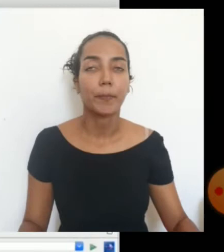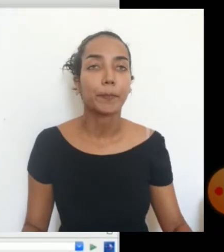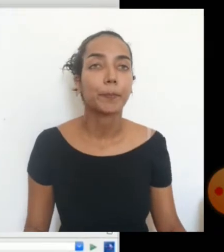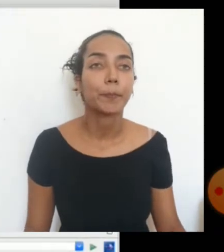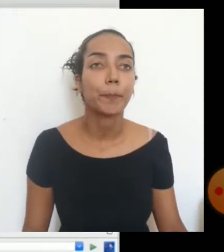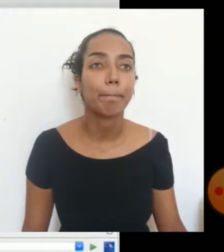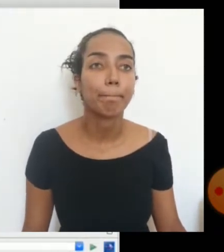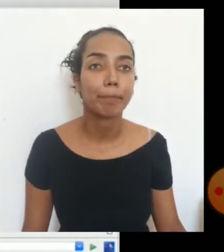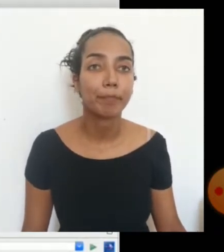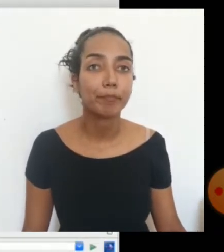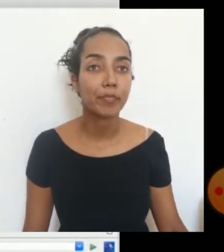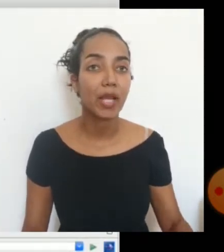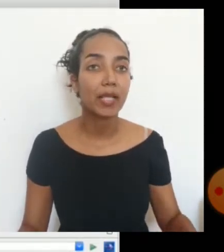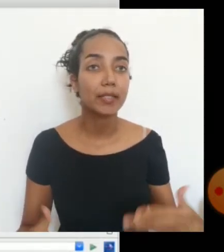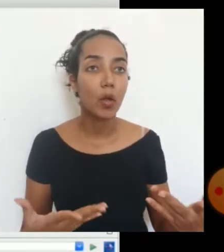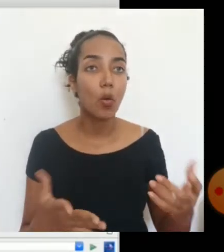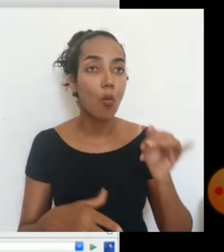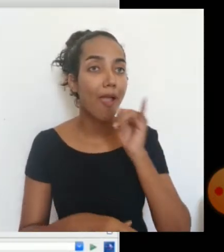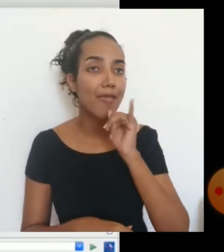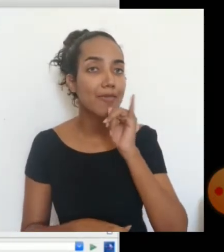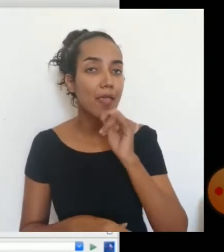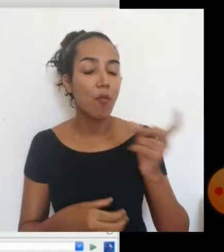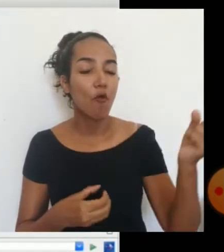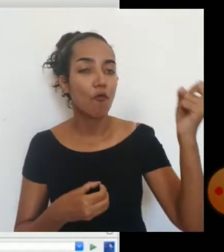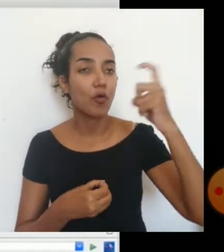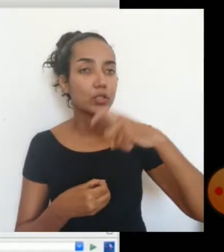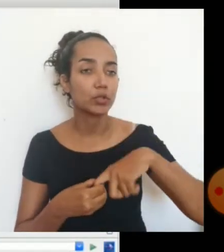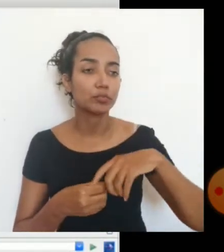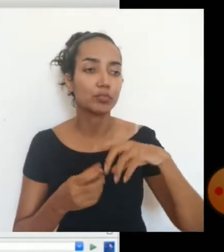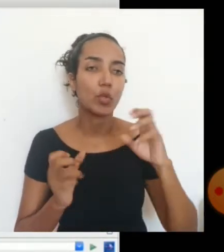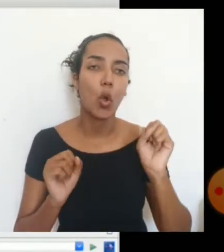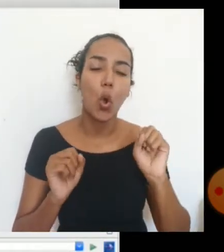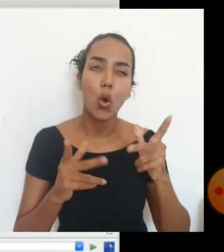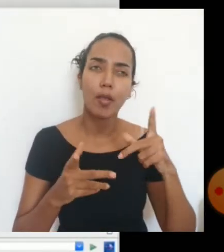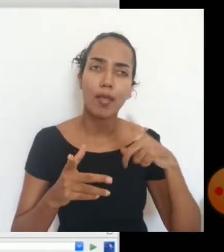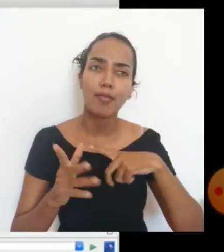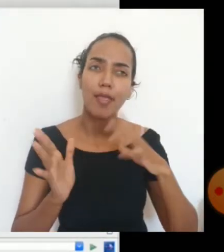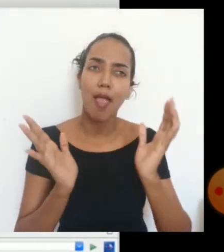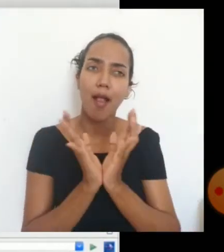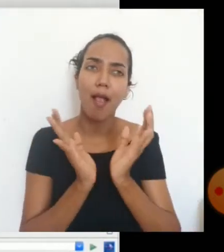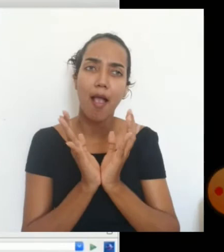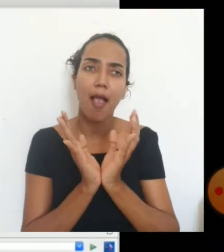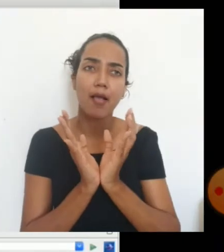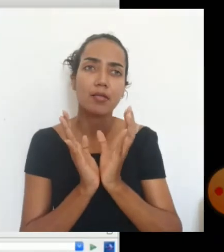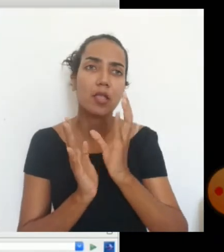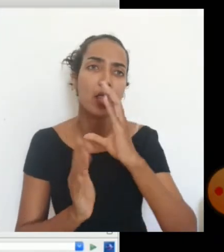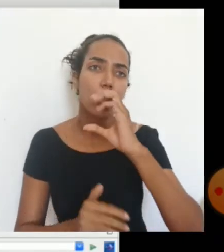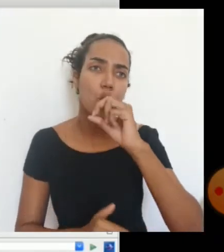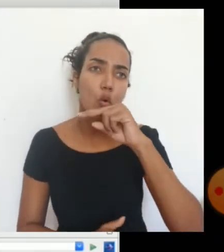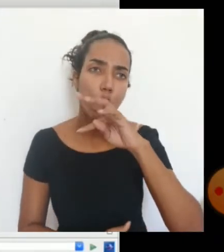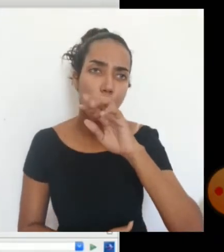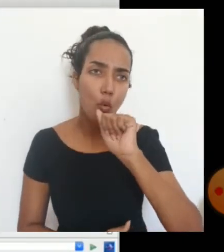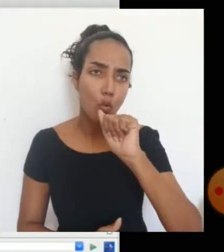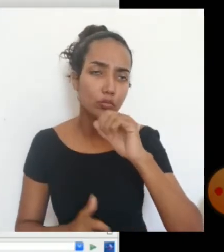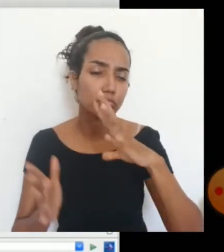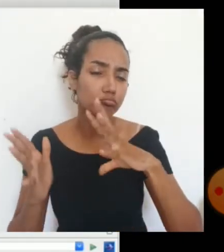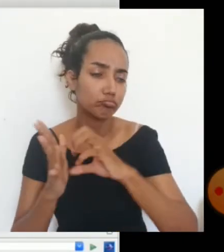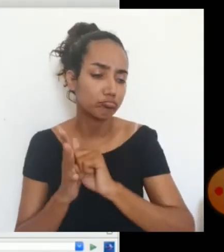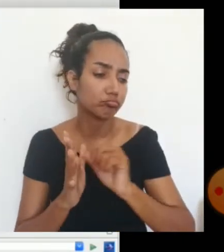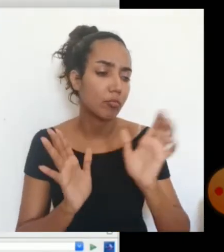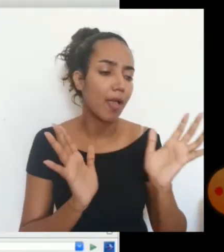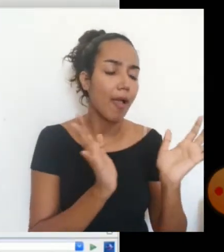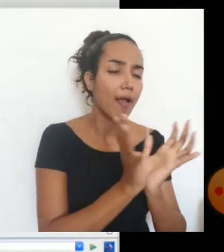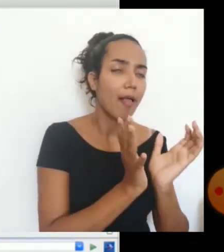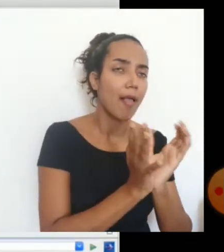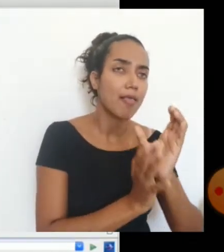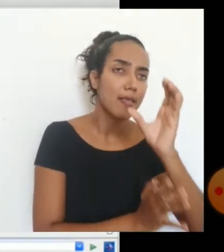exemplo, ok, a gente tem a classe conta, novamente a classe cliente. Como é que a gente implementa o relacionamento entre as